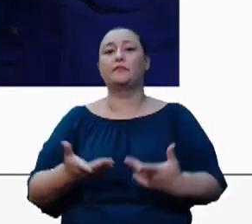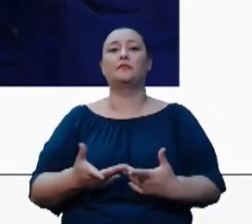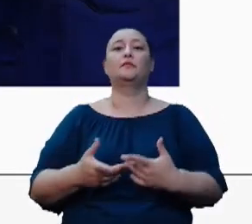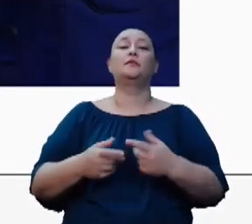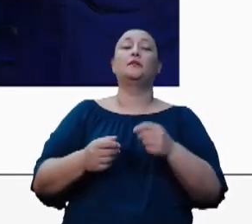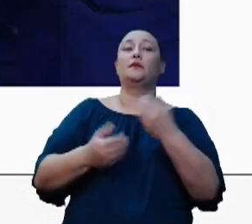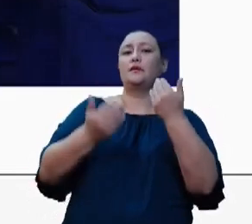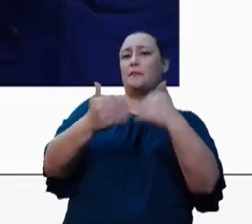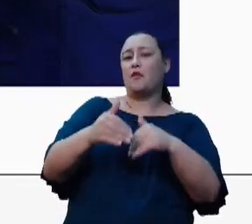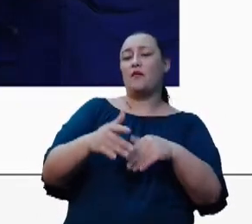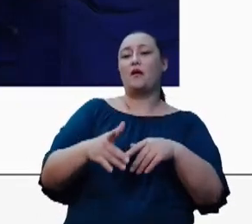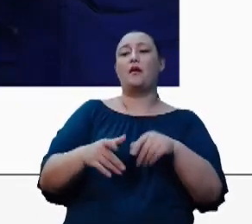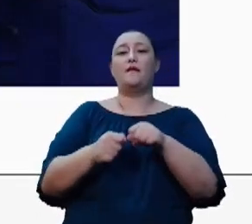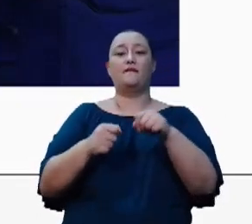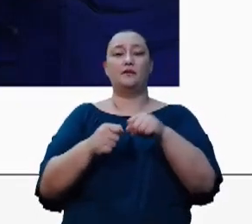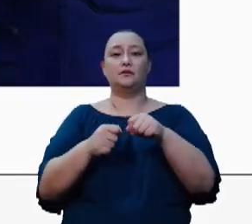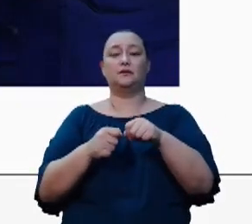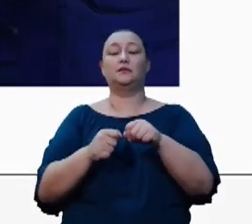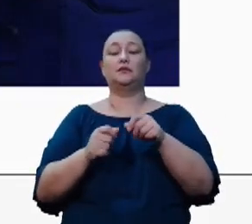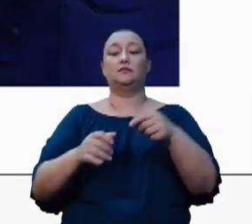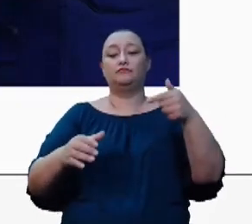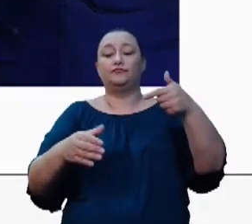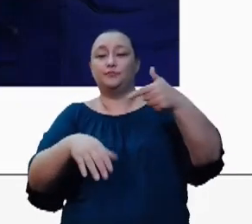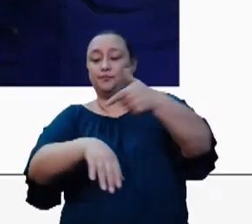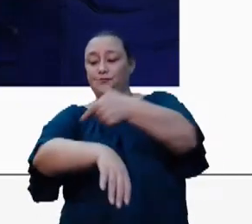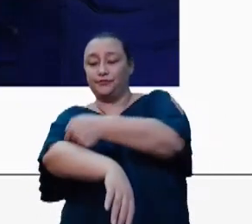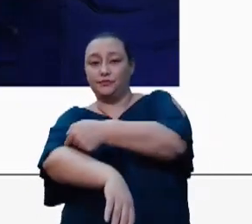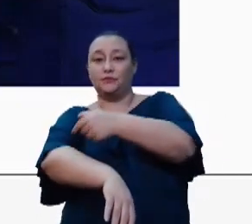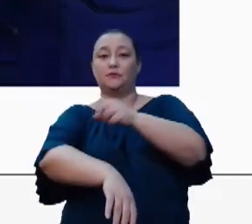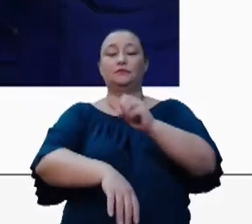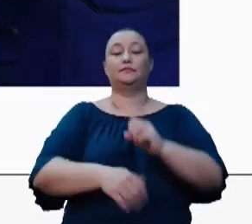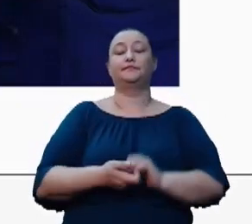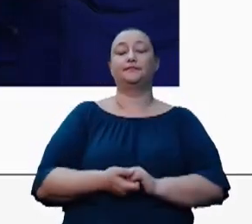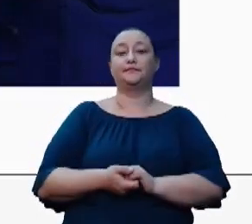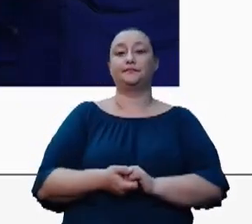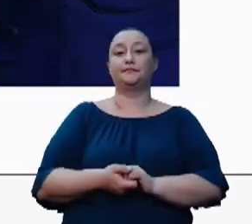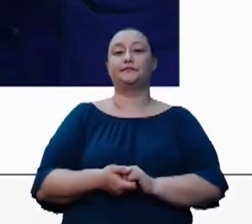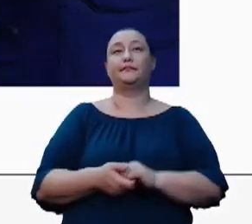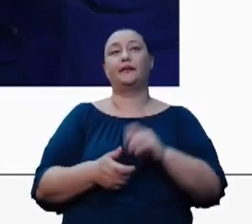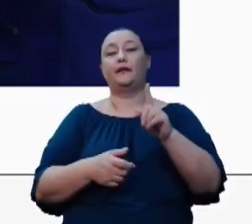consiste na infusão raquídea ou intratecal do baclofeno.